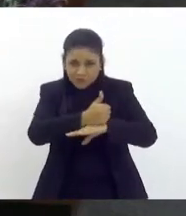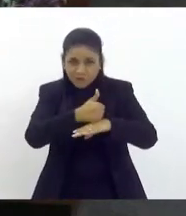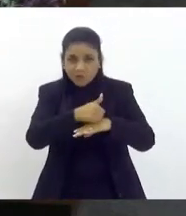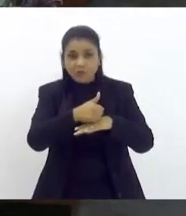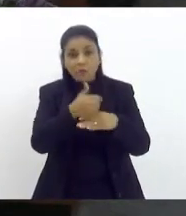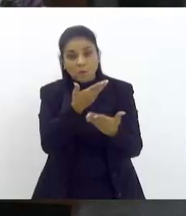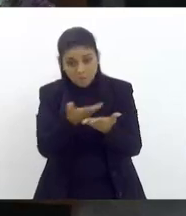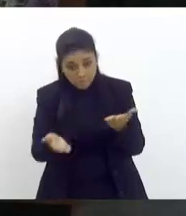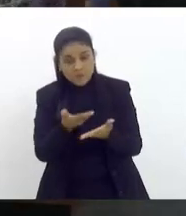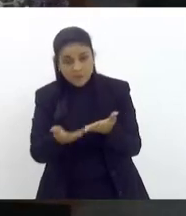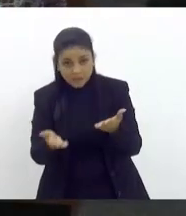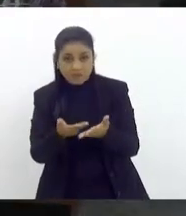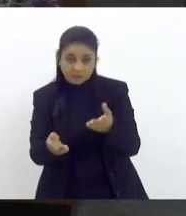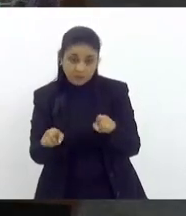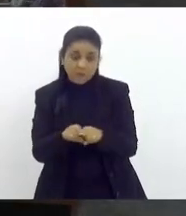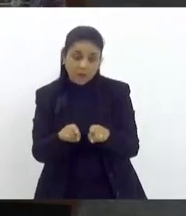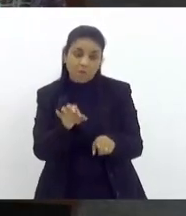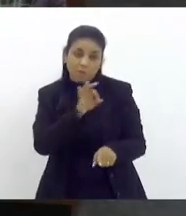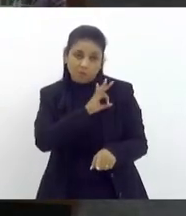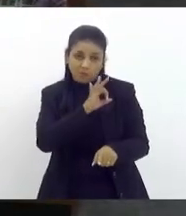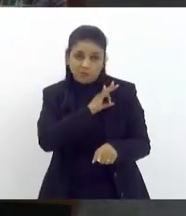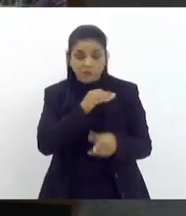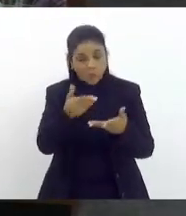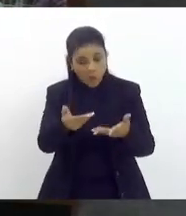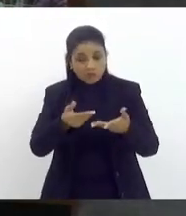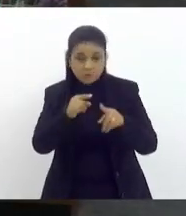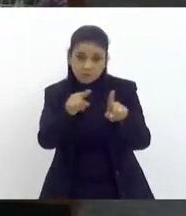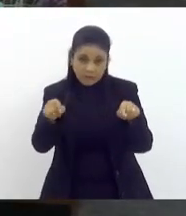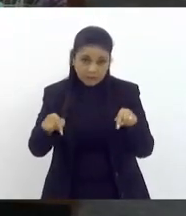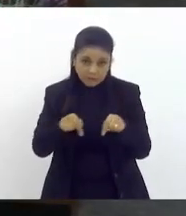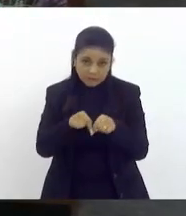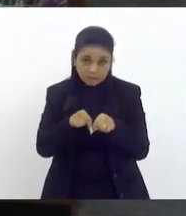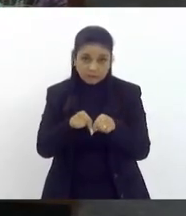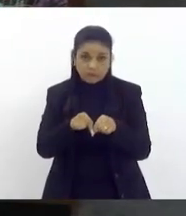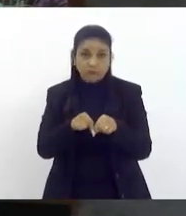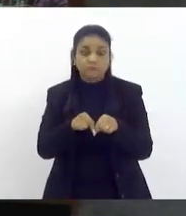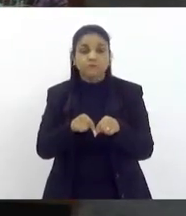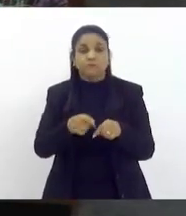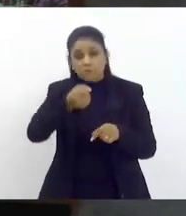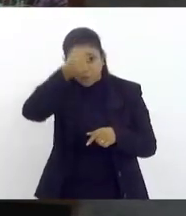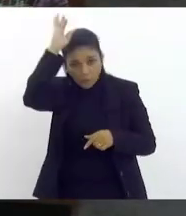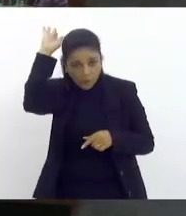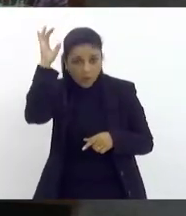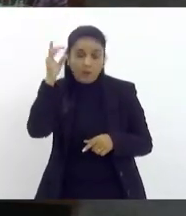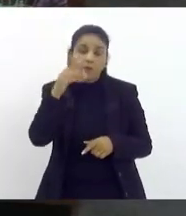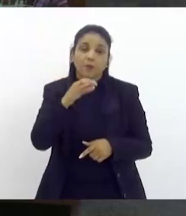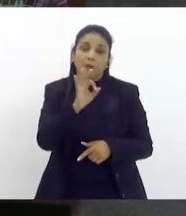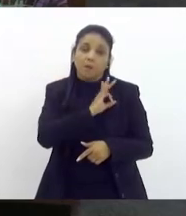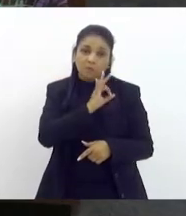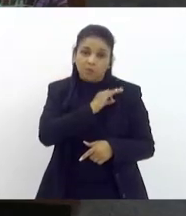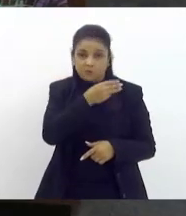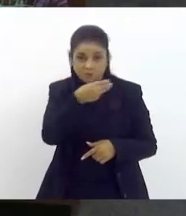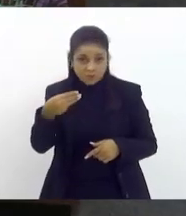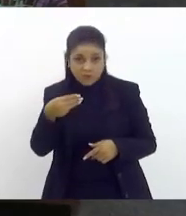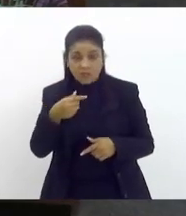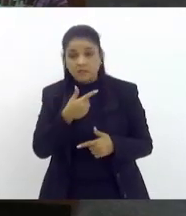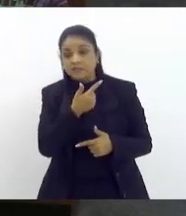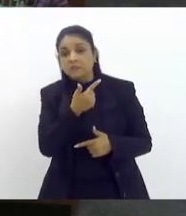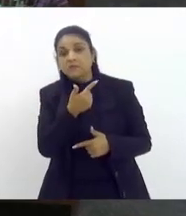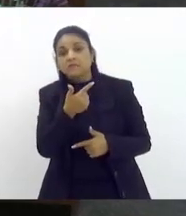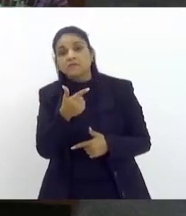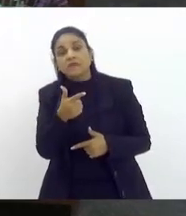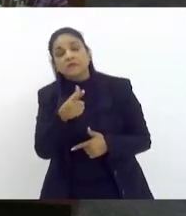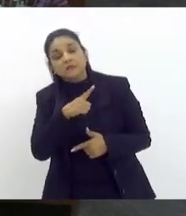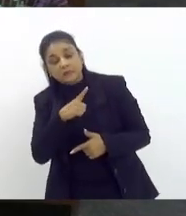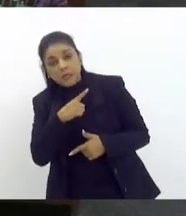representantes dos veteranos da Polícia Militar do Bombeiro Militar que até agora não tiveram uma resposta concreta sobre a Gran se vão ter ou não o direito da classificação